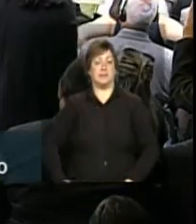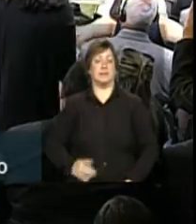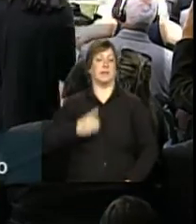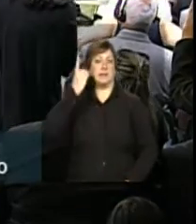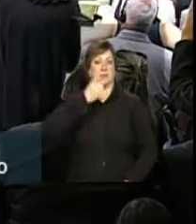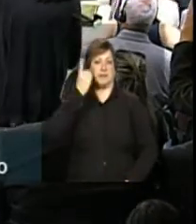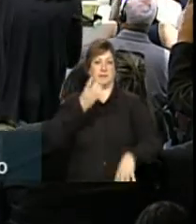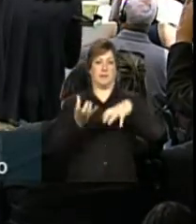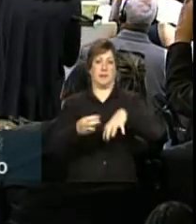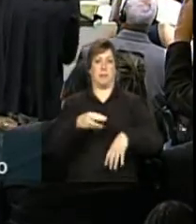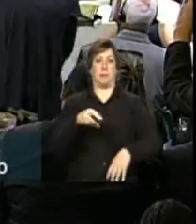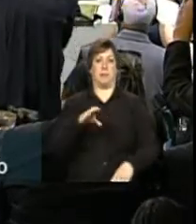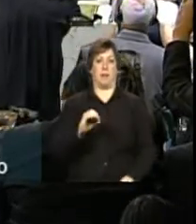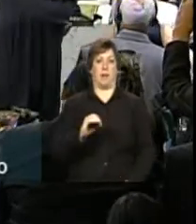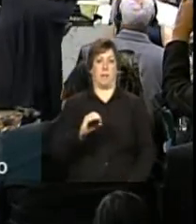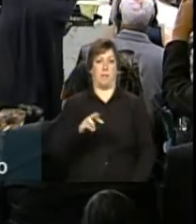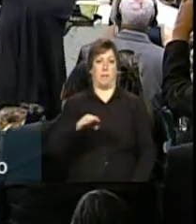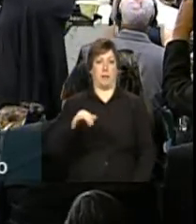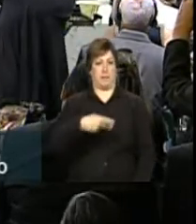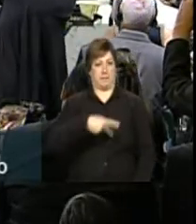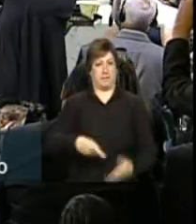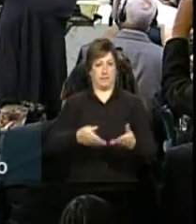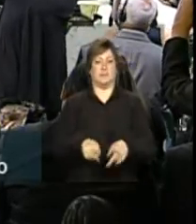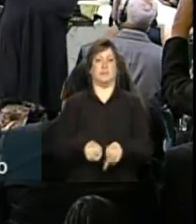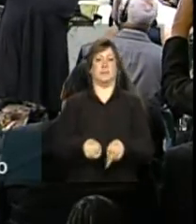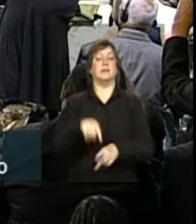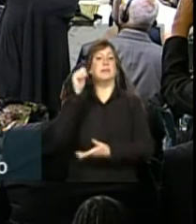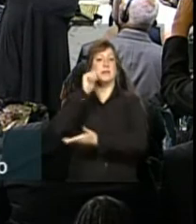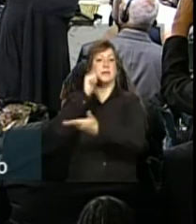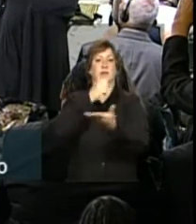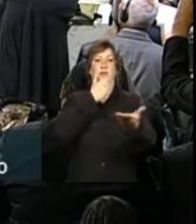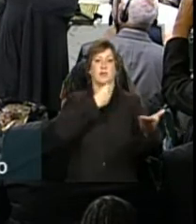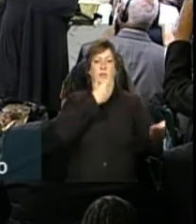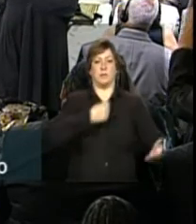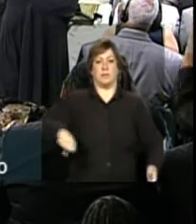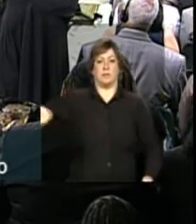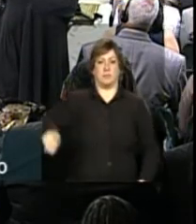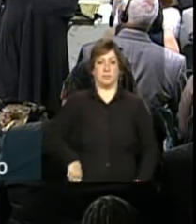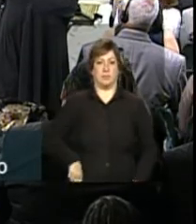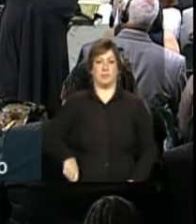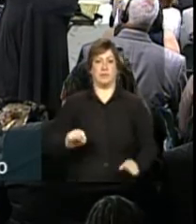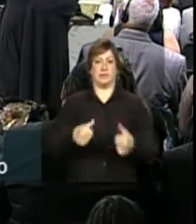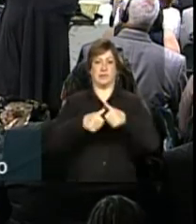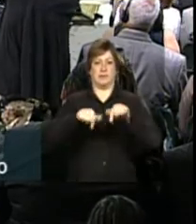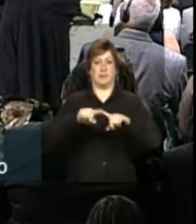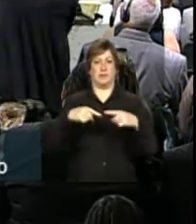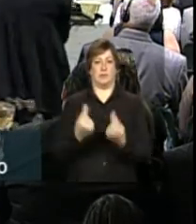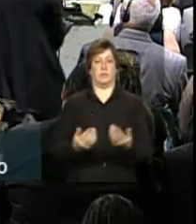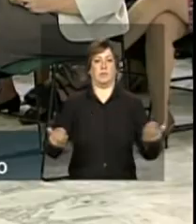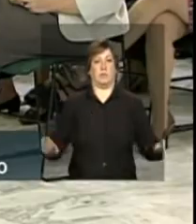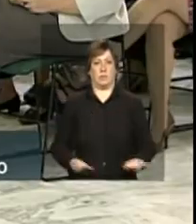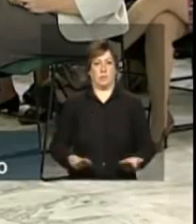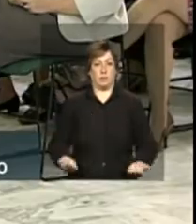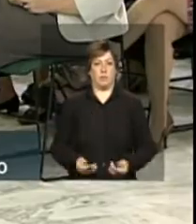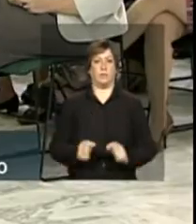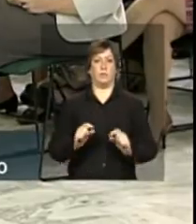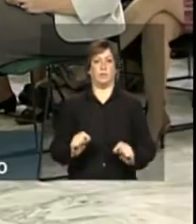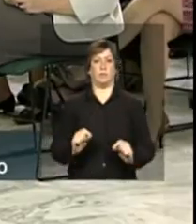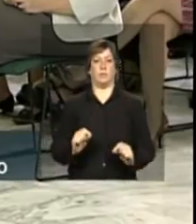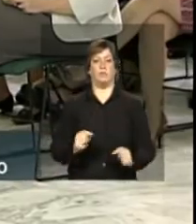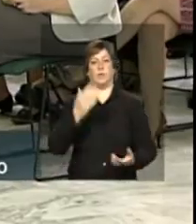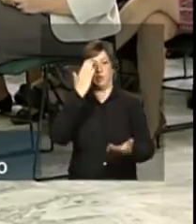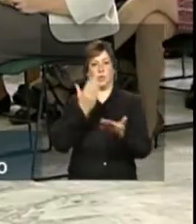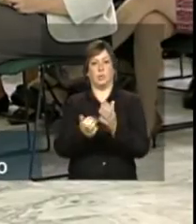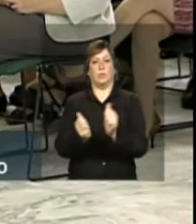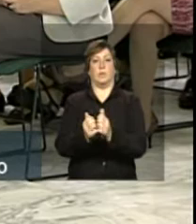Deputados Marco Maia senhores e senhores embaixadores acreditados junto